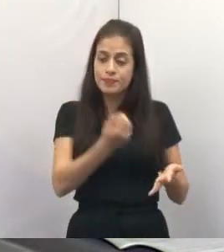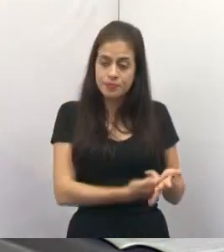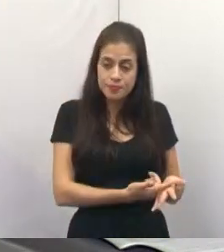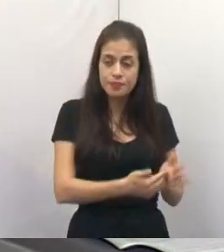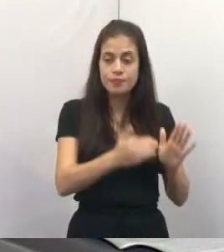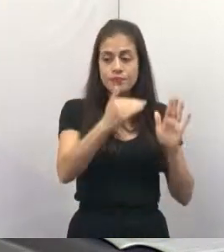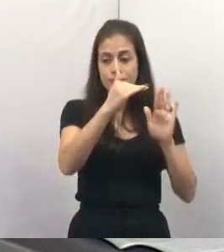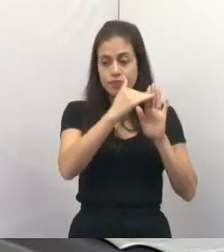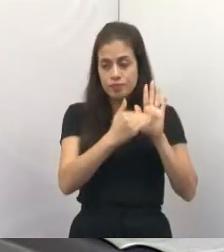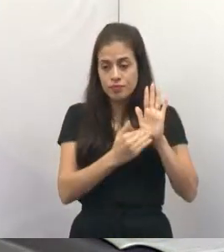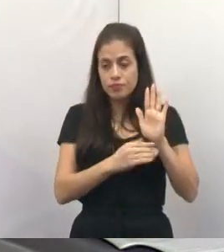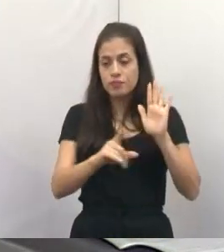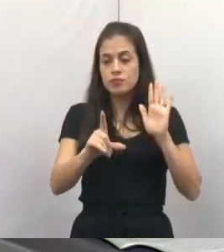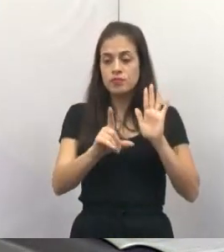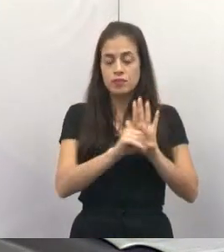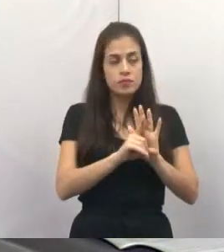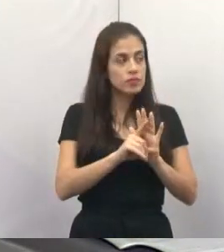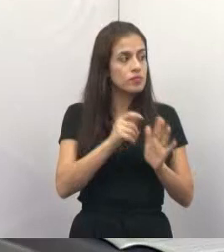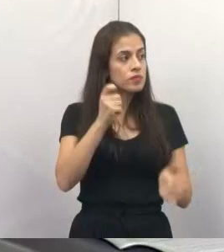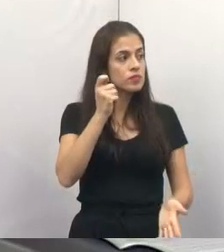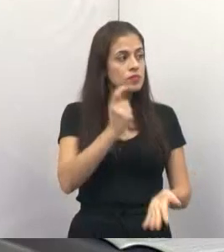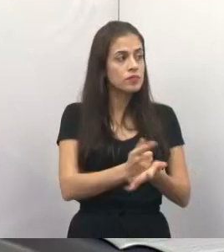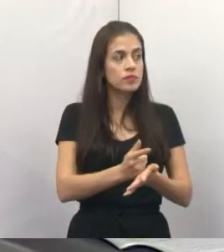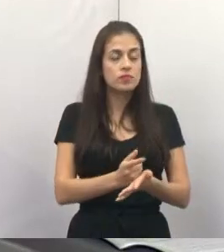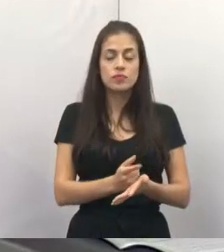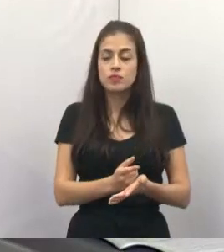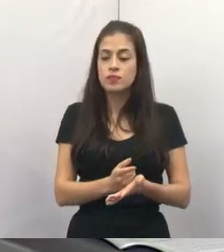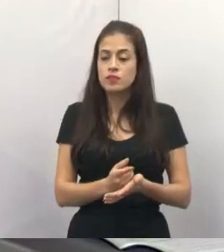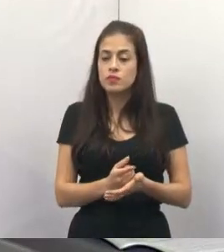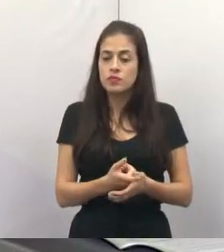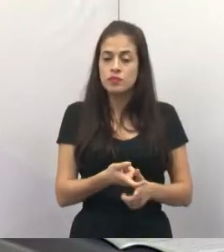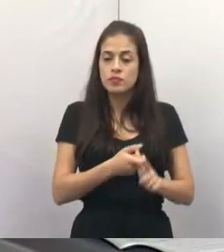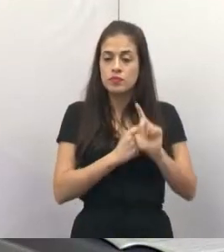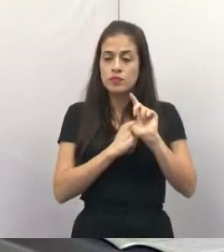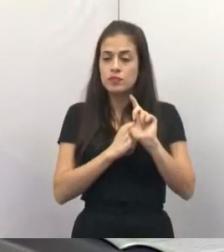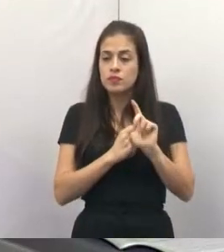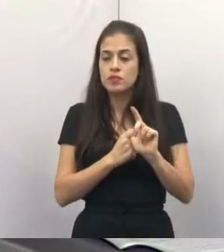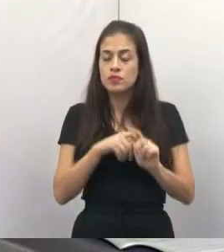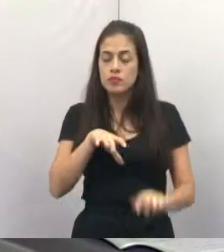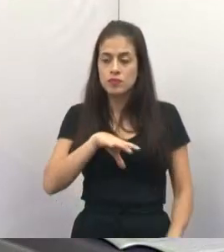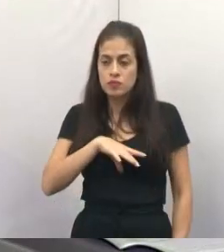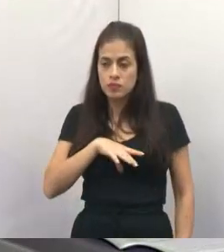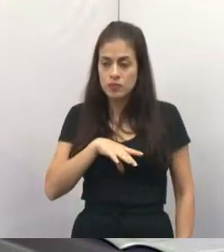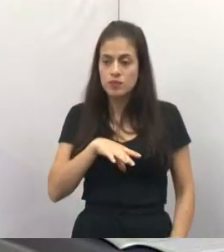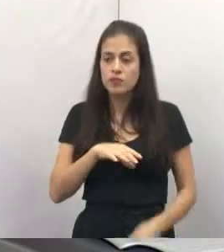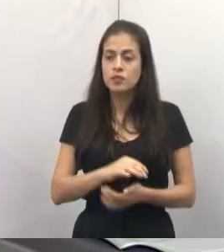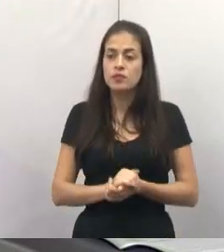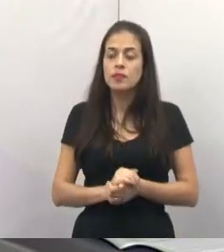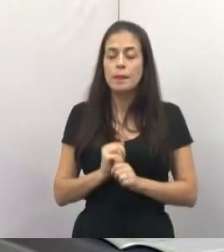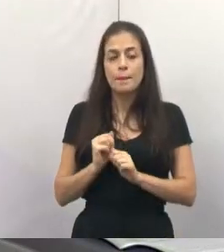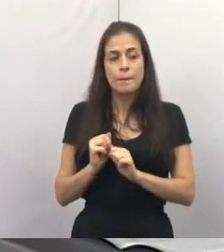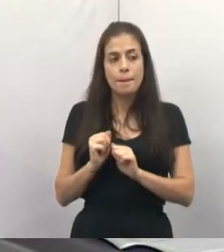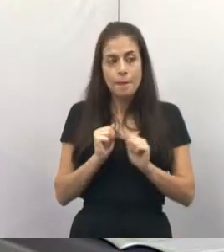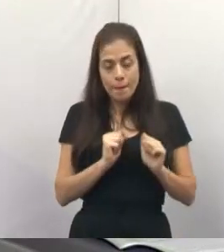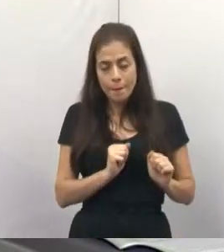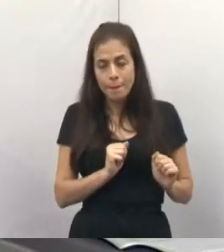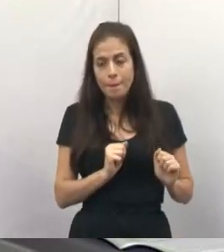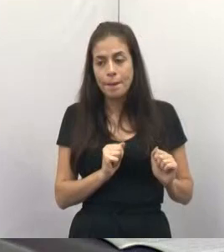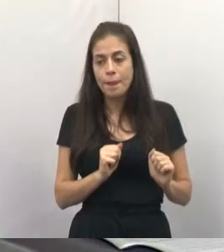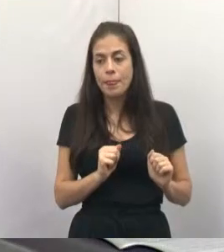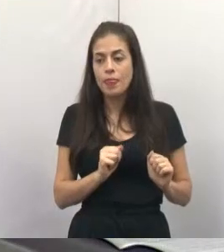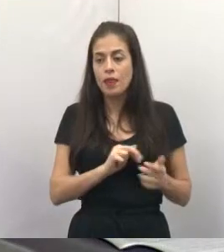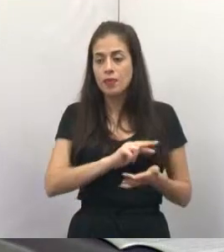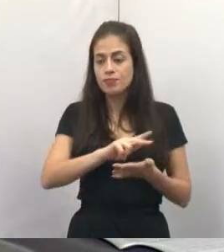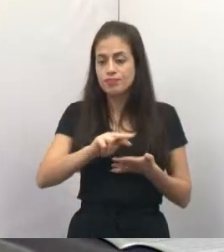o pagamento dos débitos municipais, tributários ou não tributários, poderá ocorrer, dentre